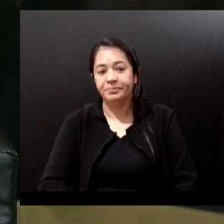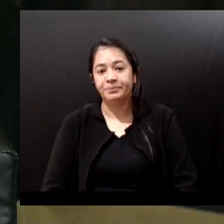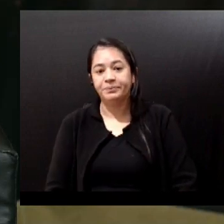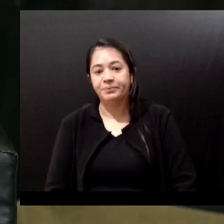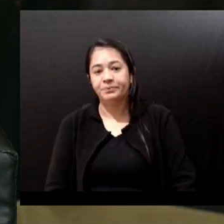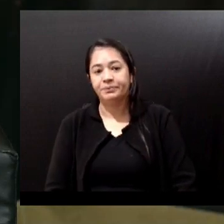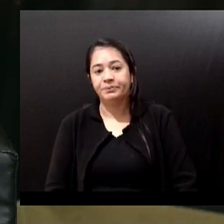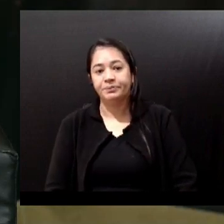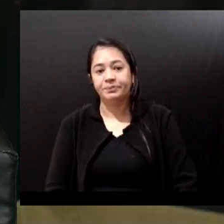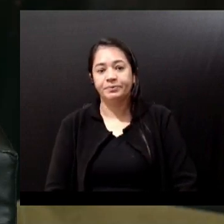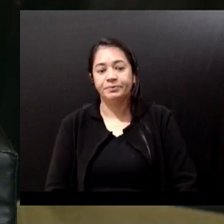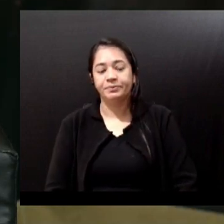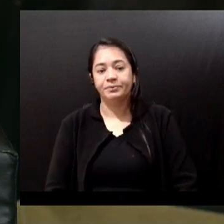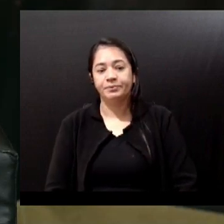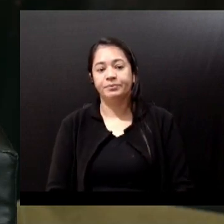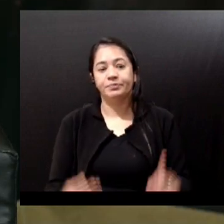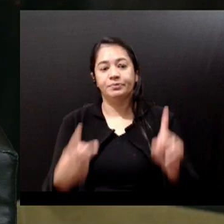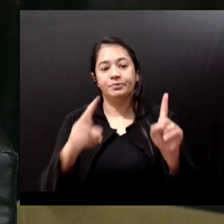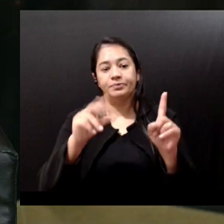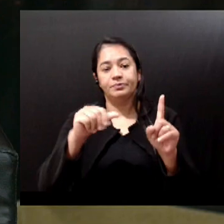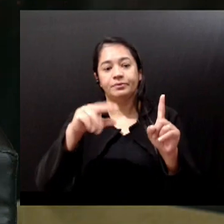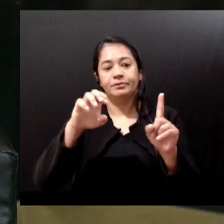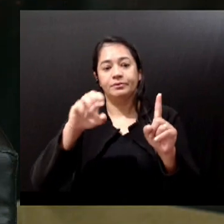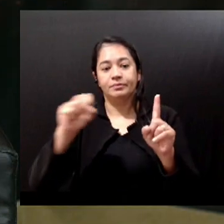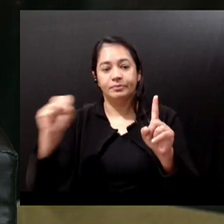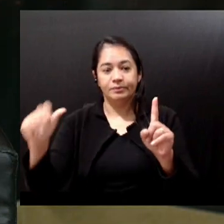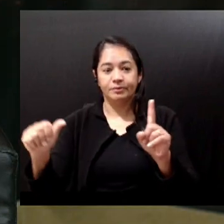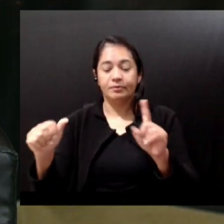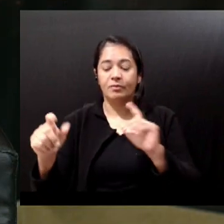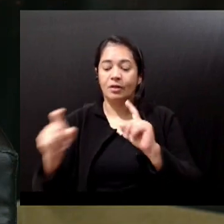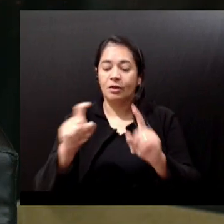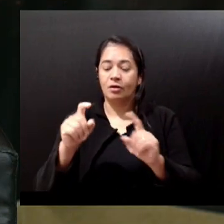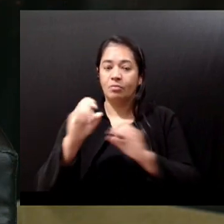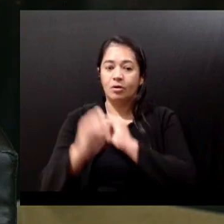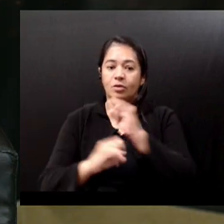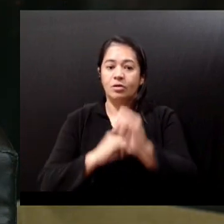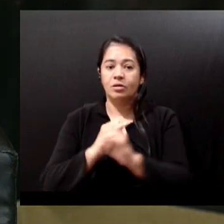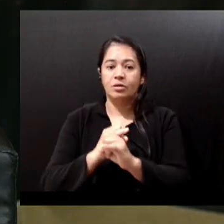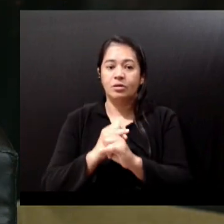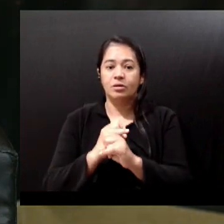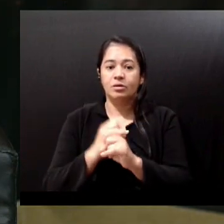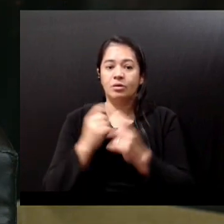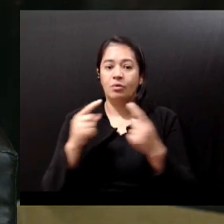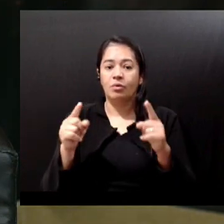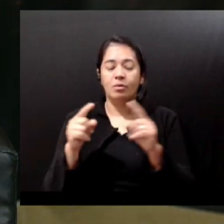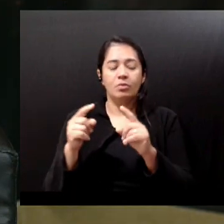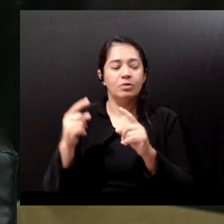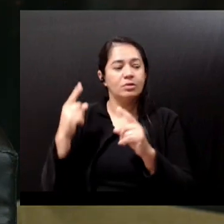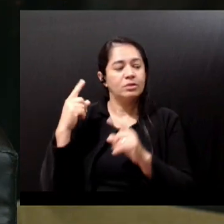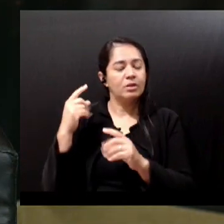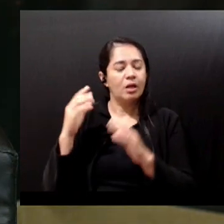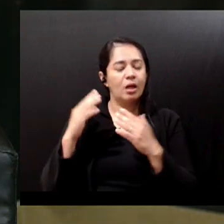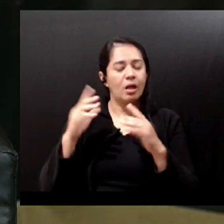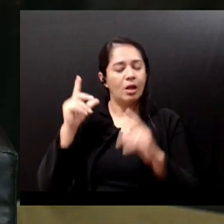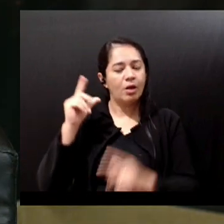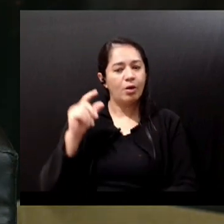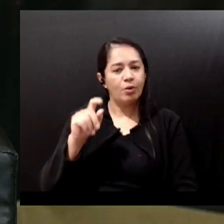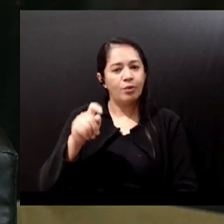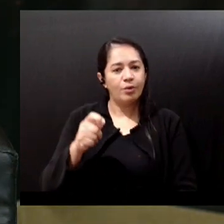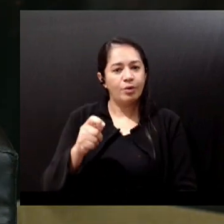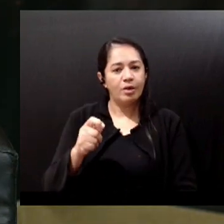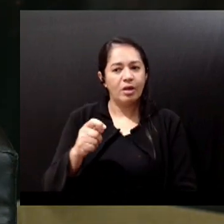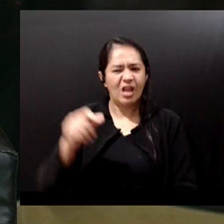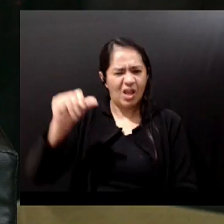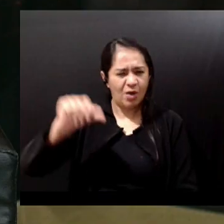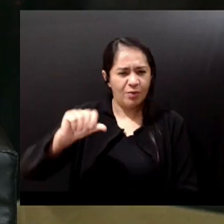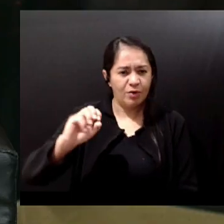Taquaral. Em uma reunião online, deixar uma música tocando de fundo passa a impressão ruim? ou já existe uma